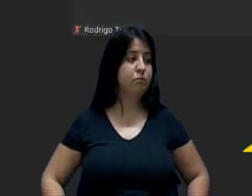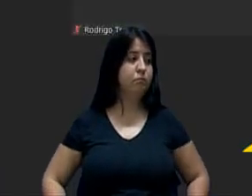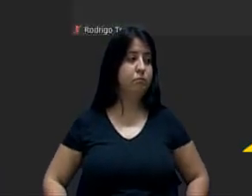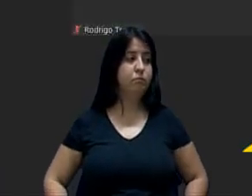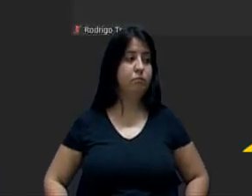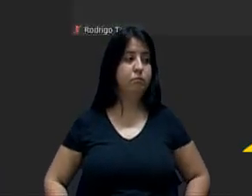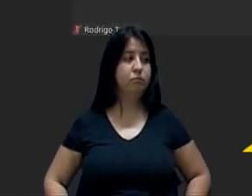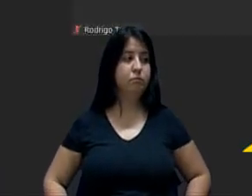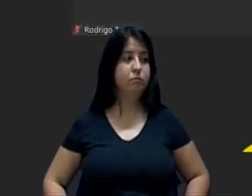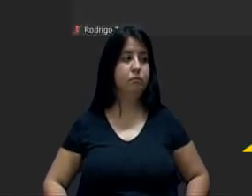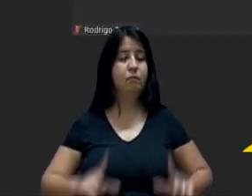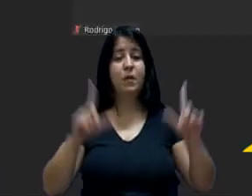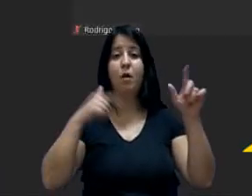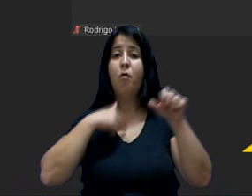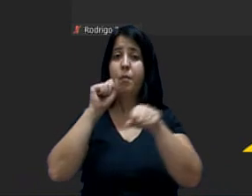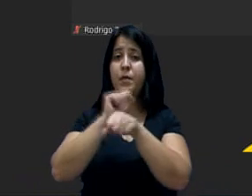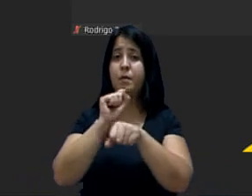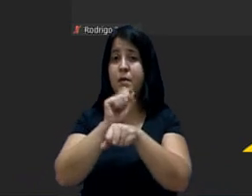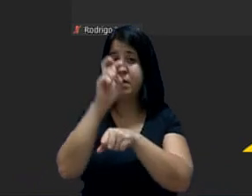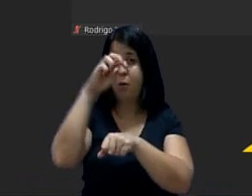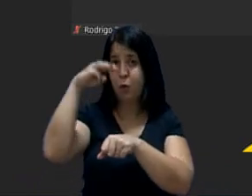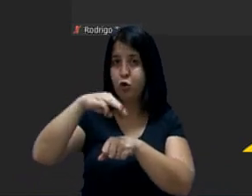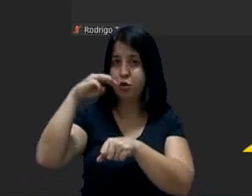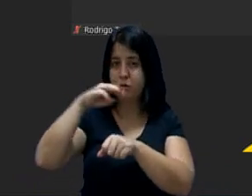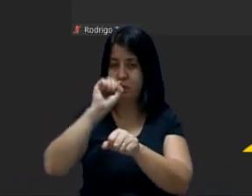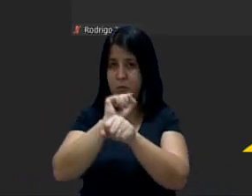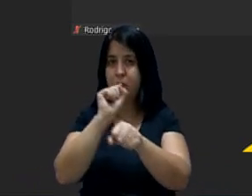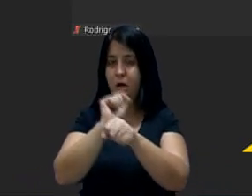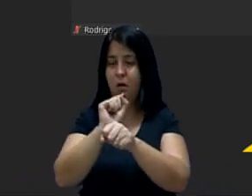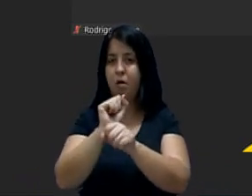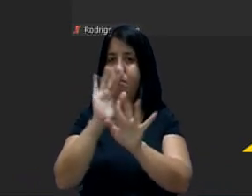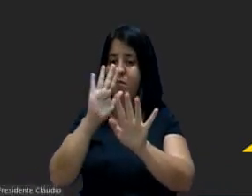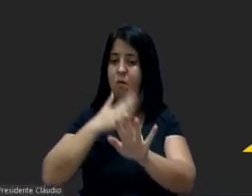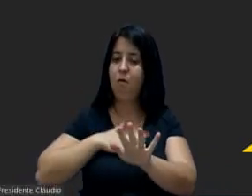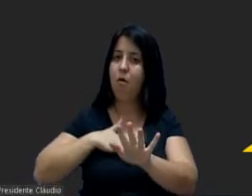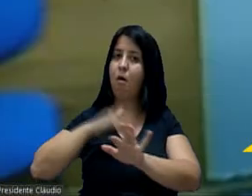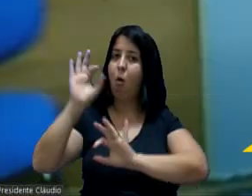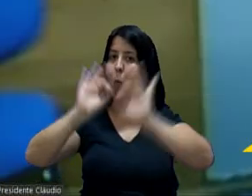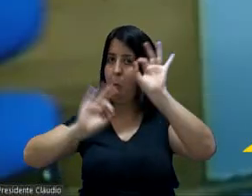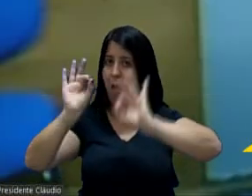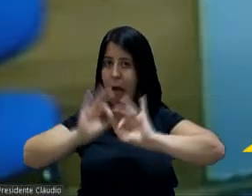aberta. Olha, eu vou pedir 5 minutinhos para nós colocar, voltar normalmente